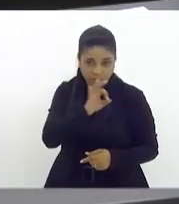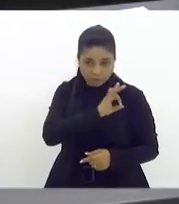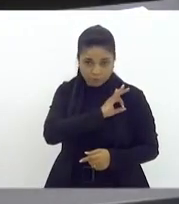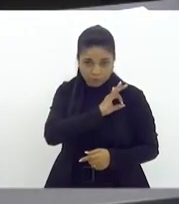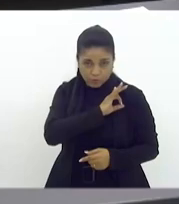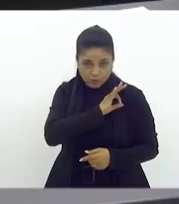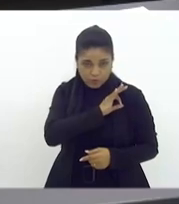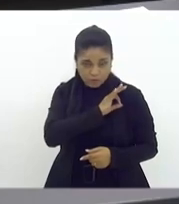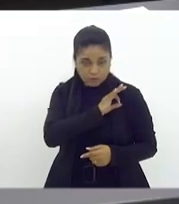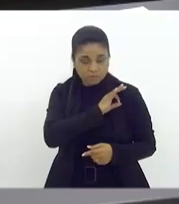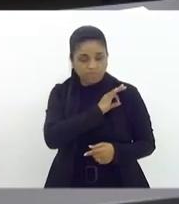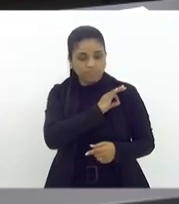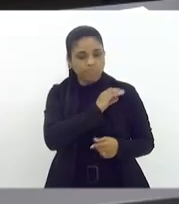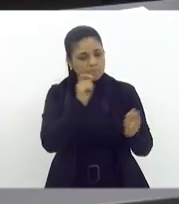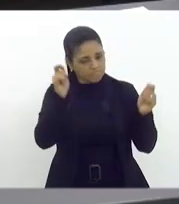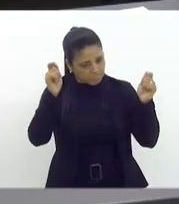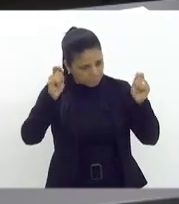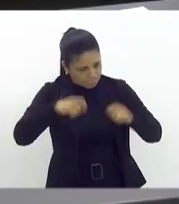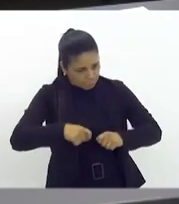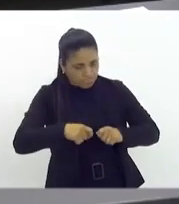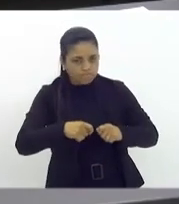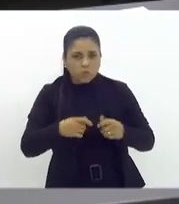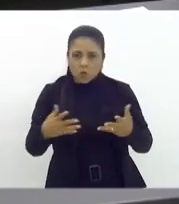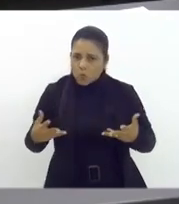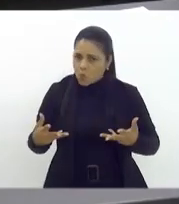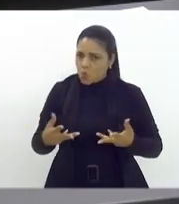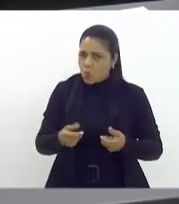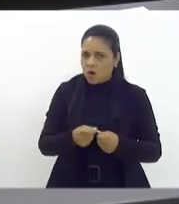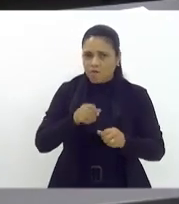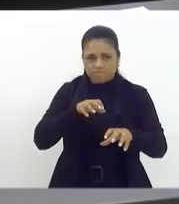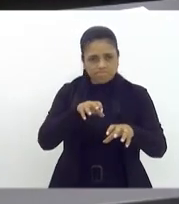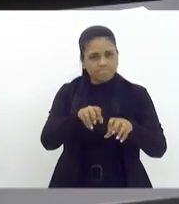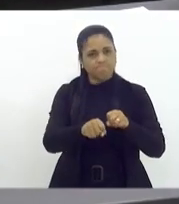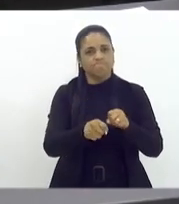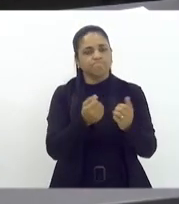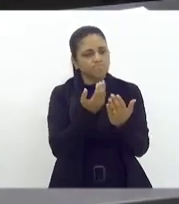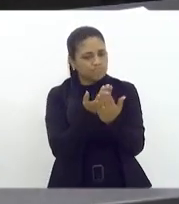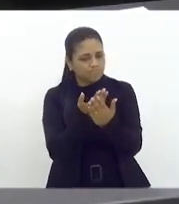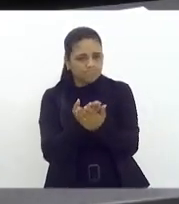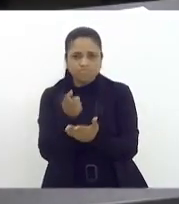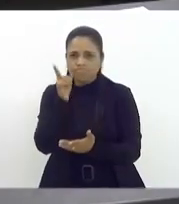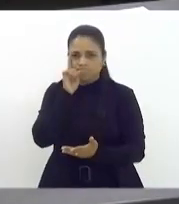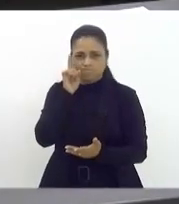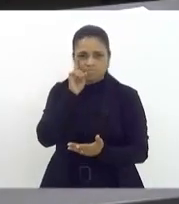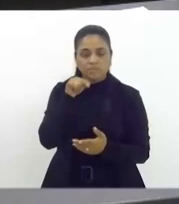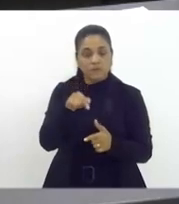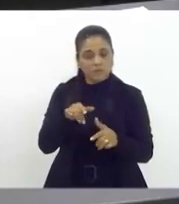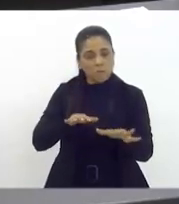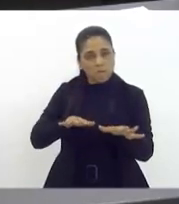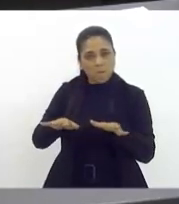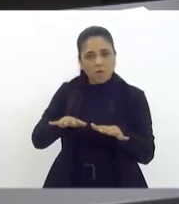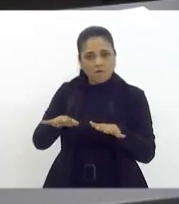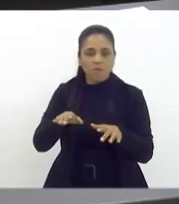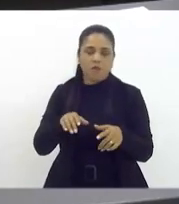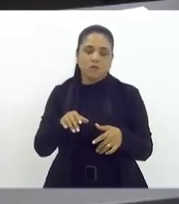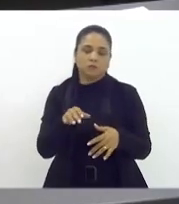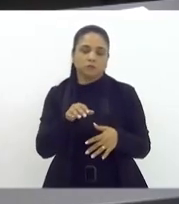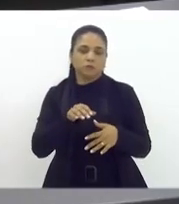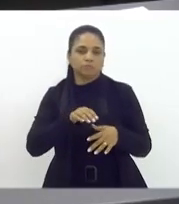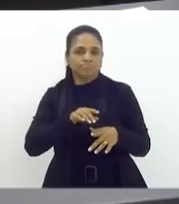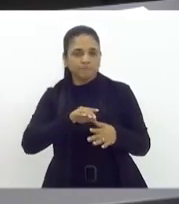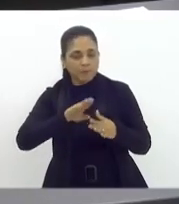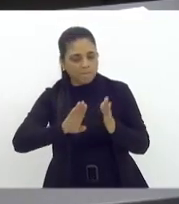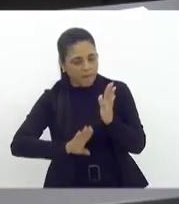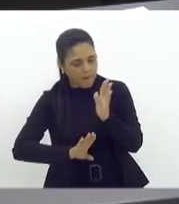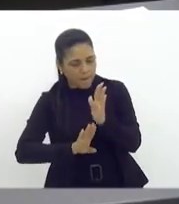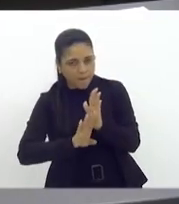a cada dia que eles são muito capazes são muito qualificados então e são eles que movimentam a polícia são eles que fazem